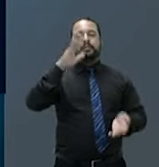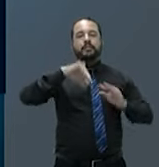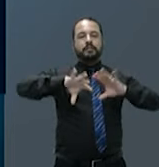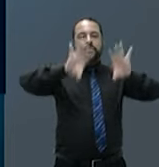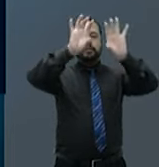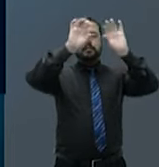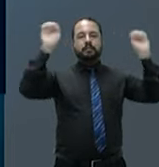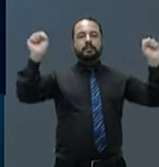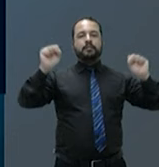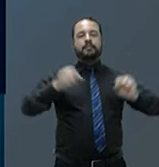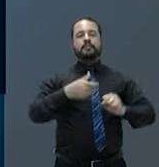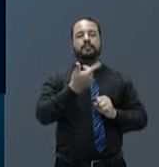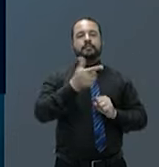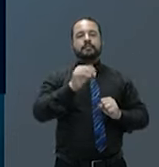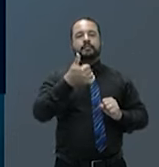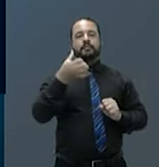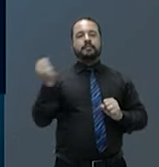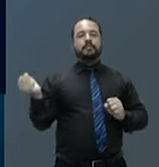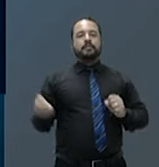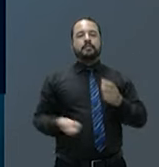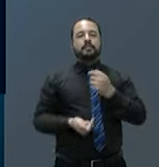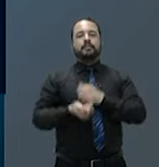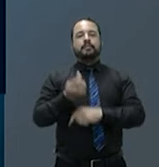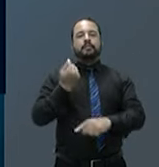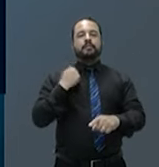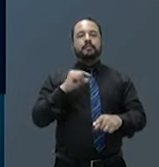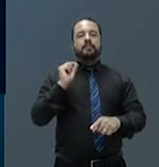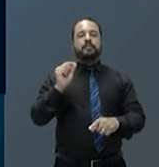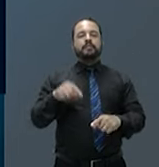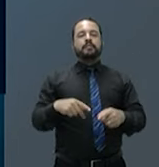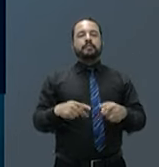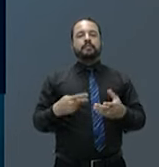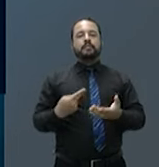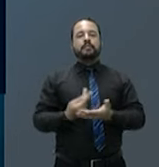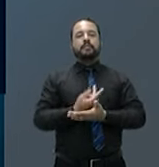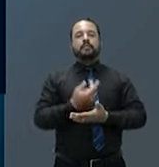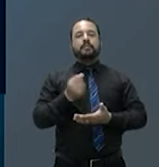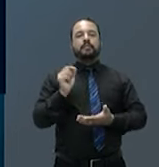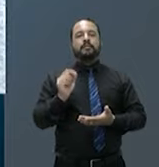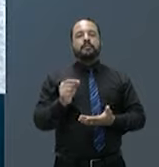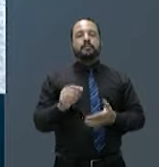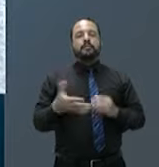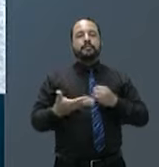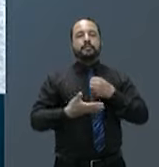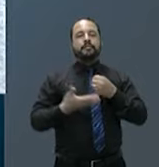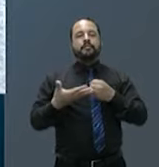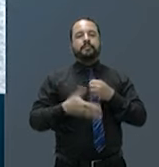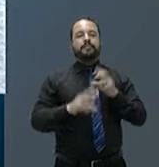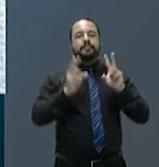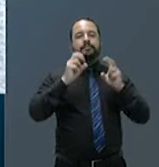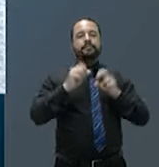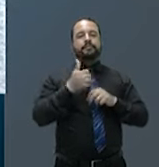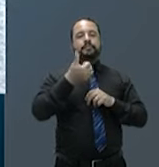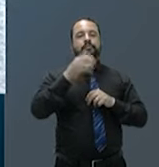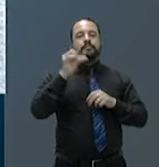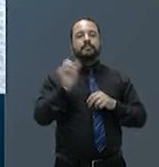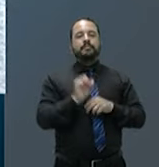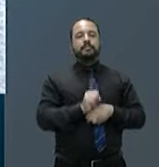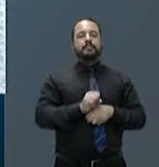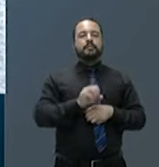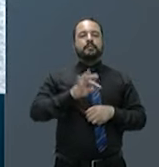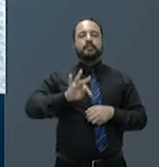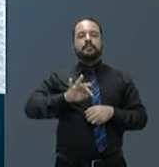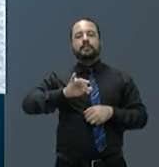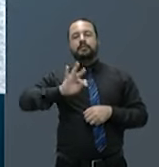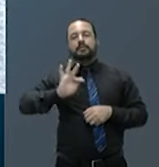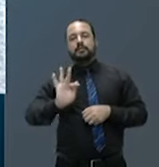2022, era de proceder ao sobrestamento do feito, com base no tema 1232 do STF,